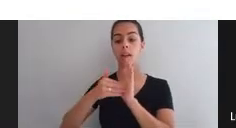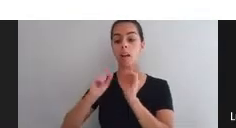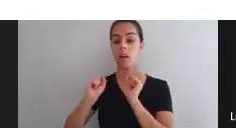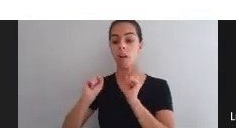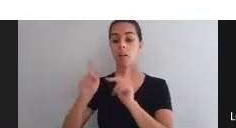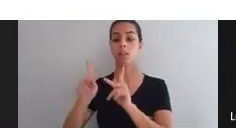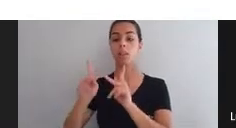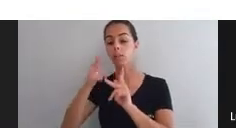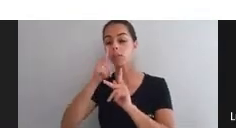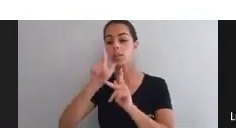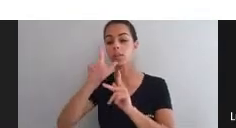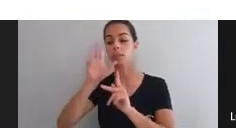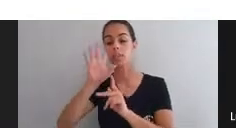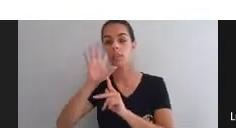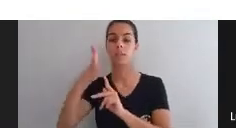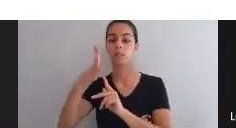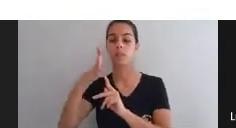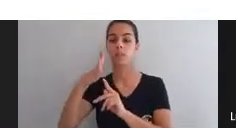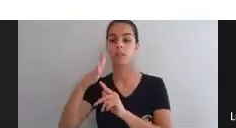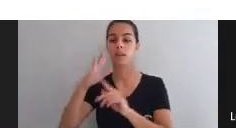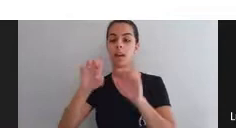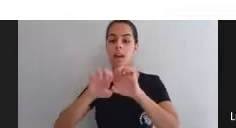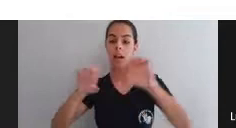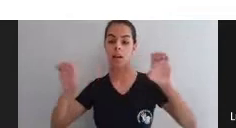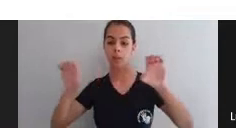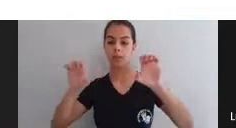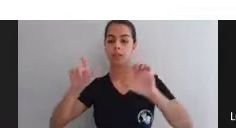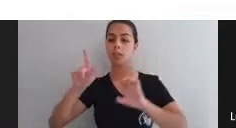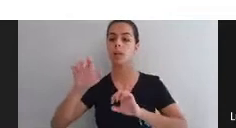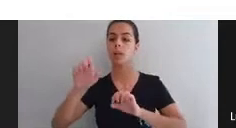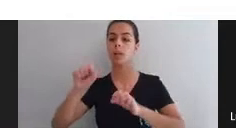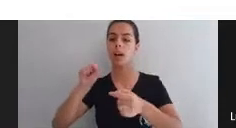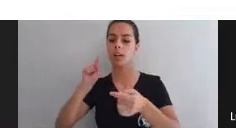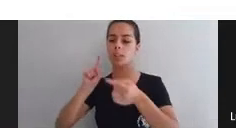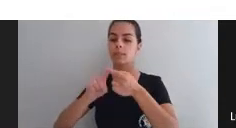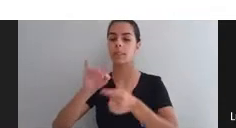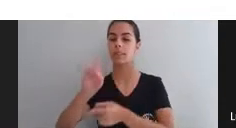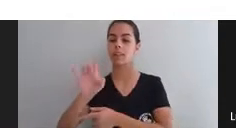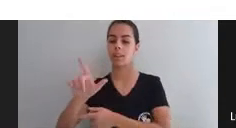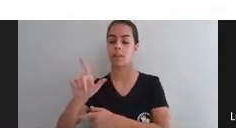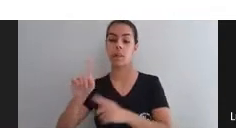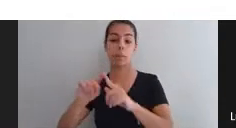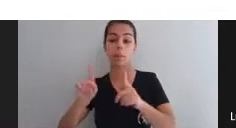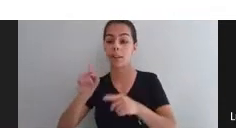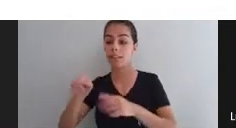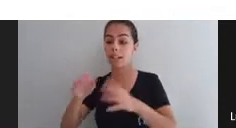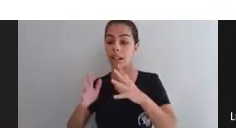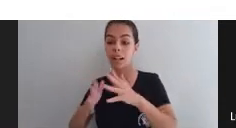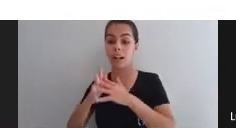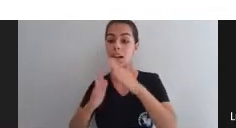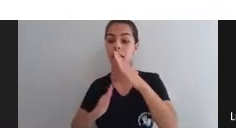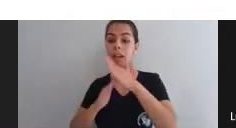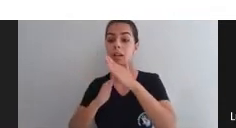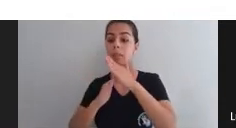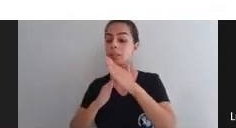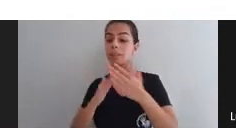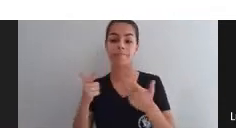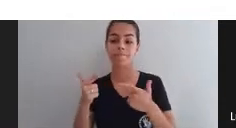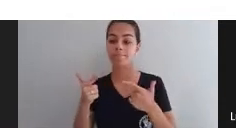chegava num gás ideal, uma equação de gás ideal que ia funcionar, só que a gente nunca chegava nesse limite, né? Então, o que a gente